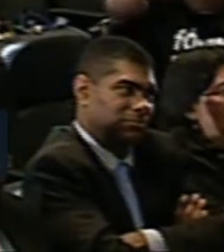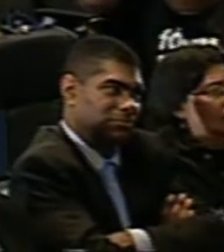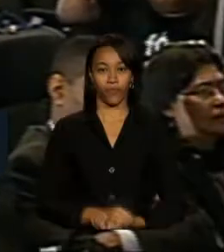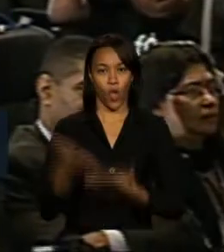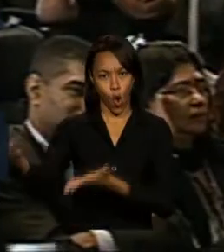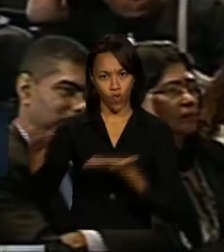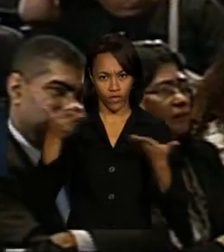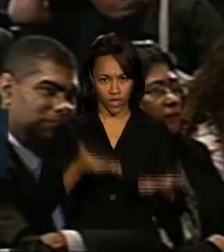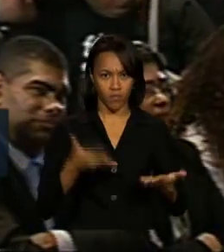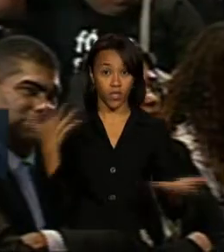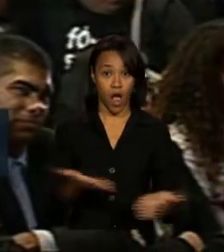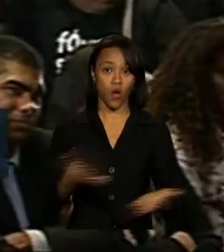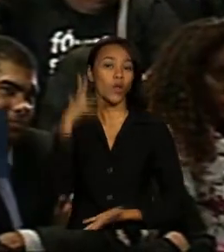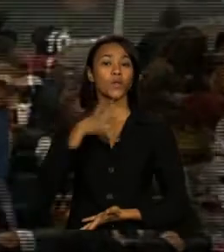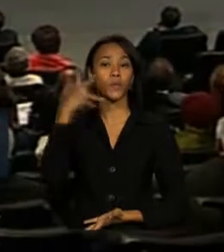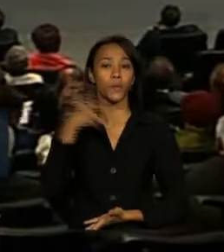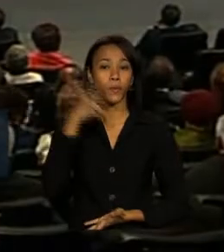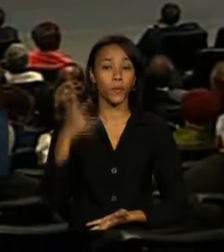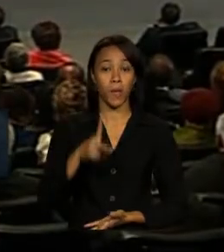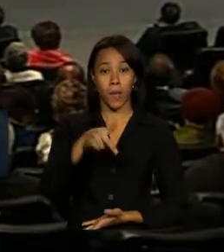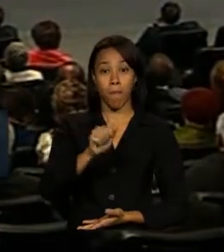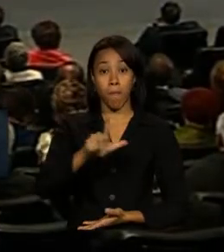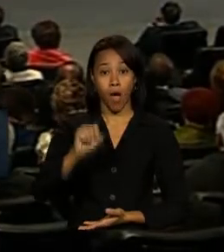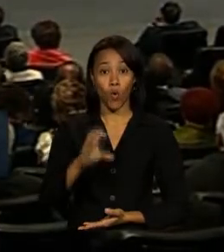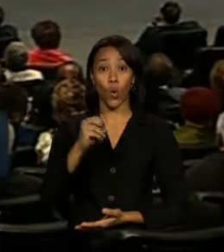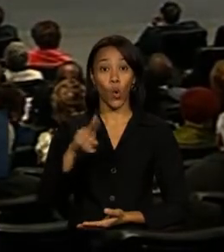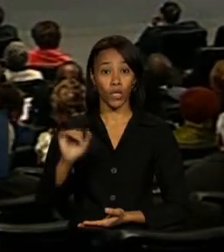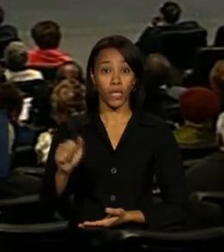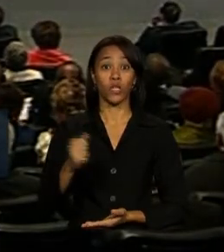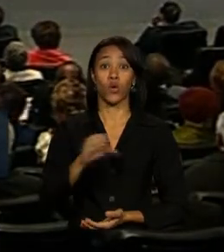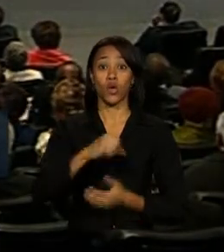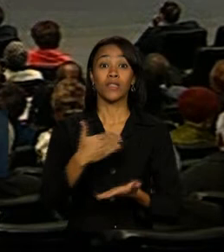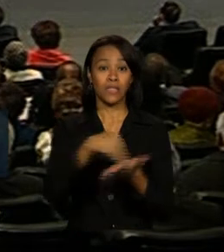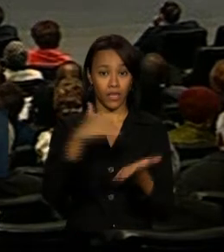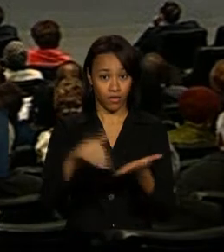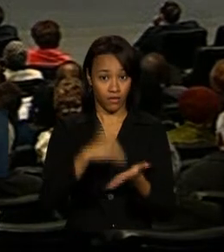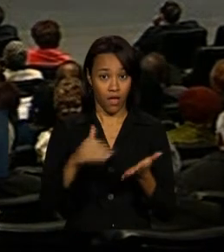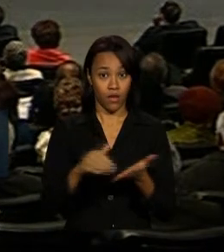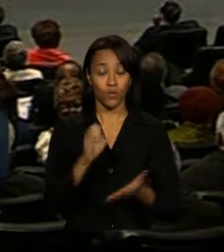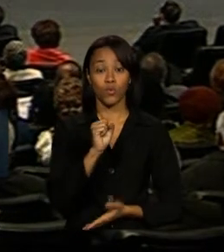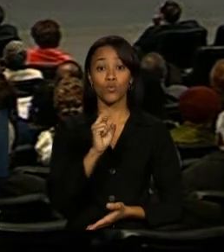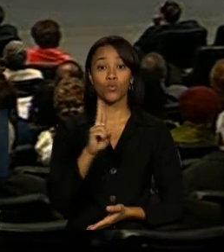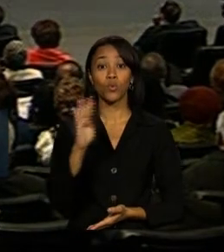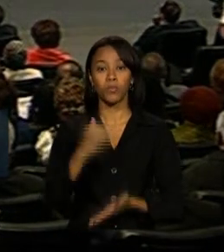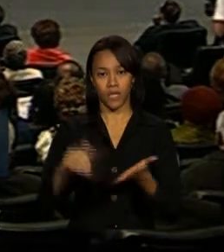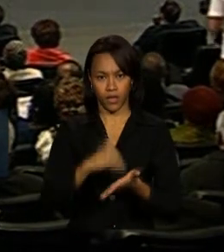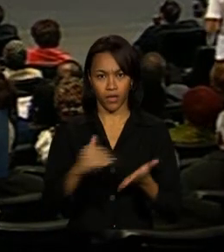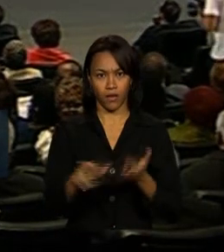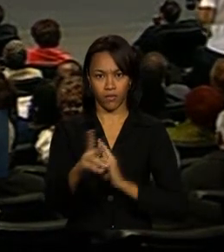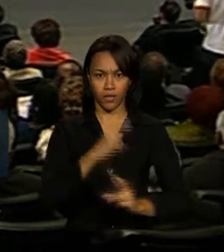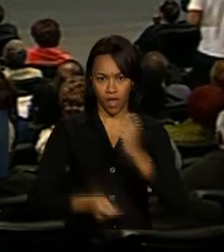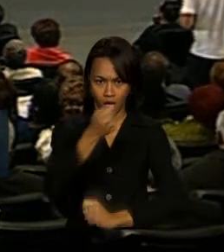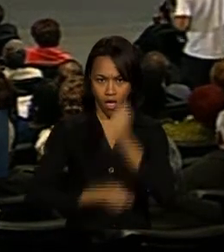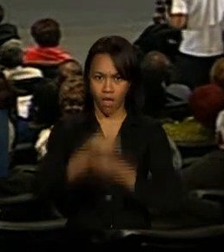Convidamos para fazer uso da palavra o senhor Paulo Cordeiro, subsecretário-geral de Assuntos Políticos 3 do Ministério das Relações